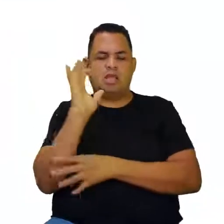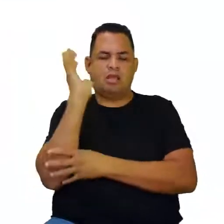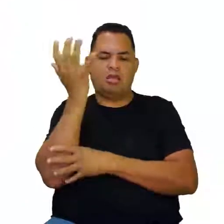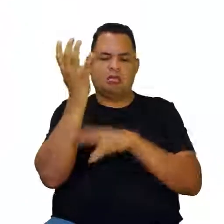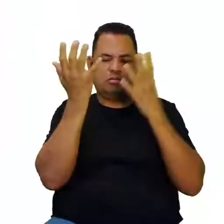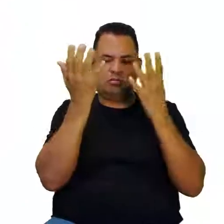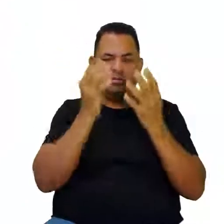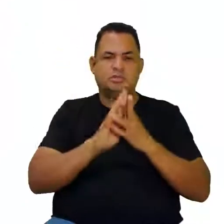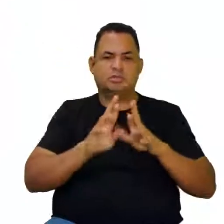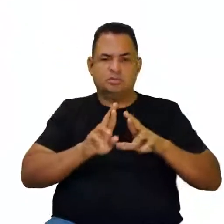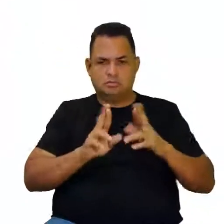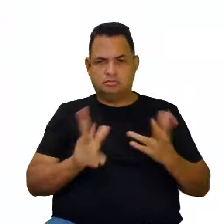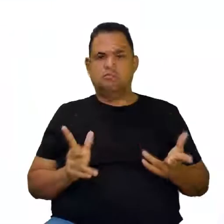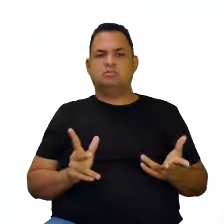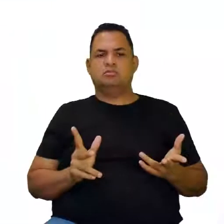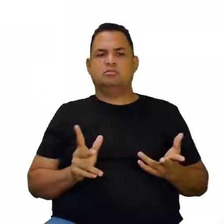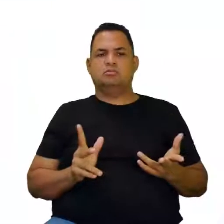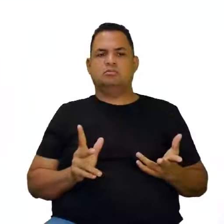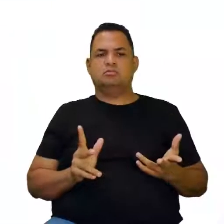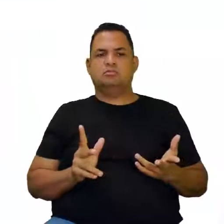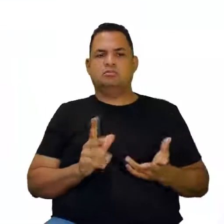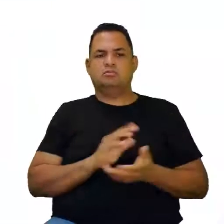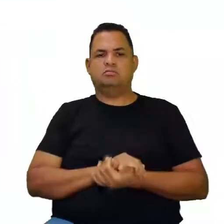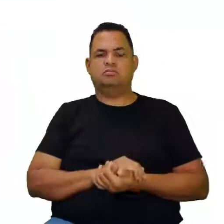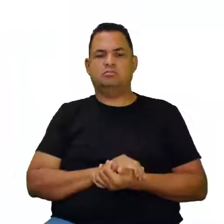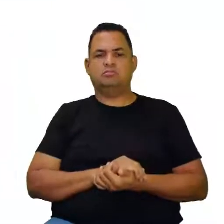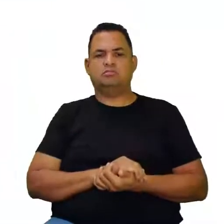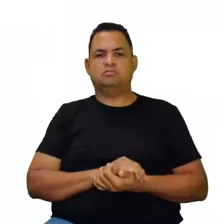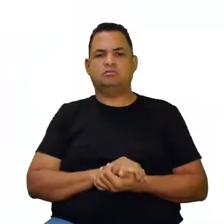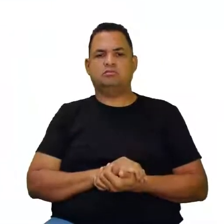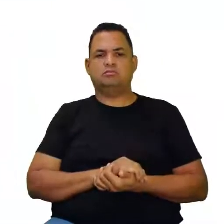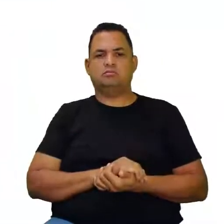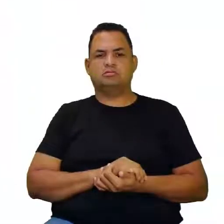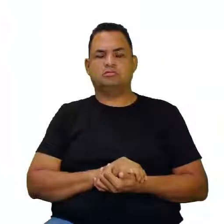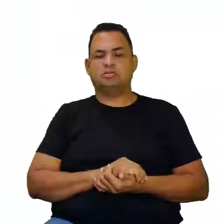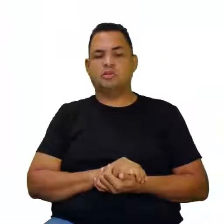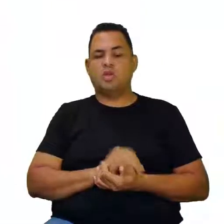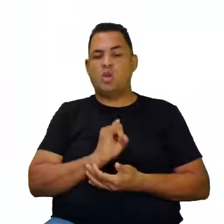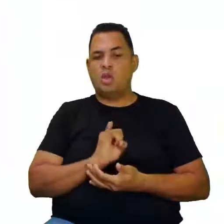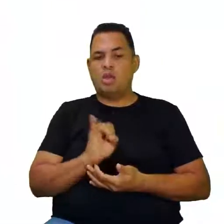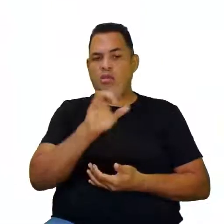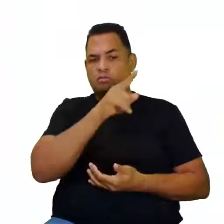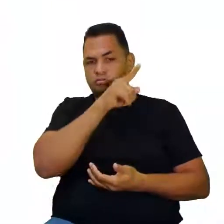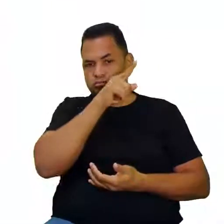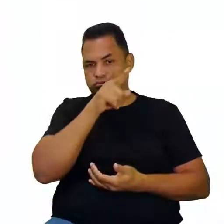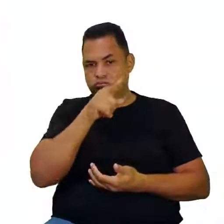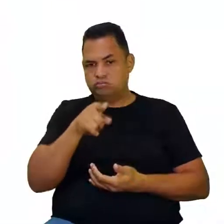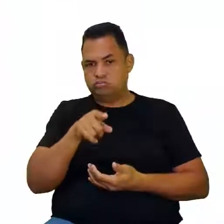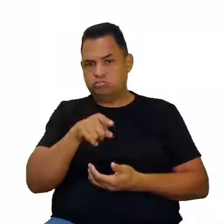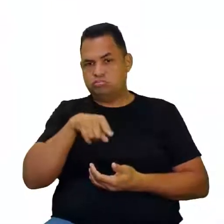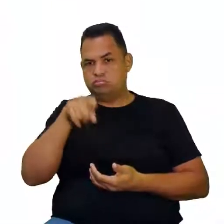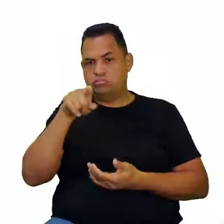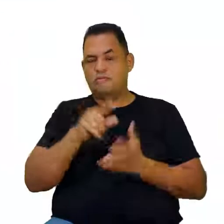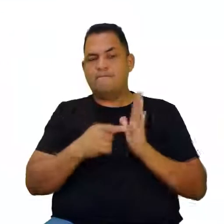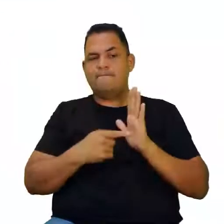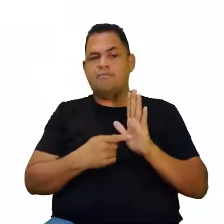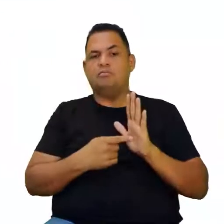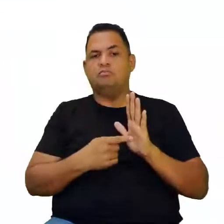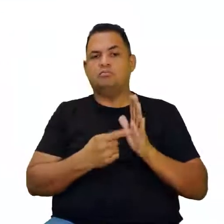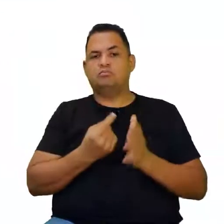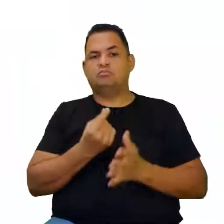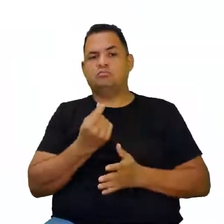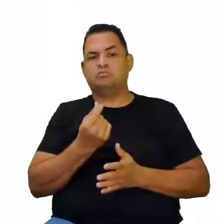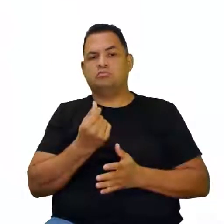econômicos e ambientais distintos. O gráfico mostra o custo